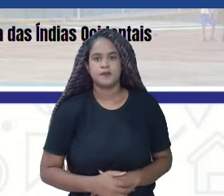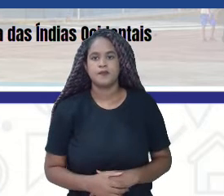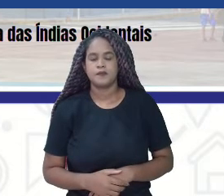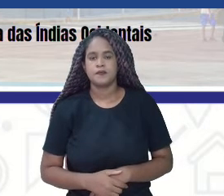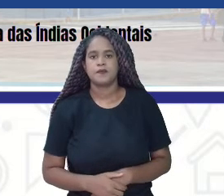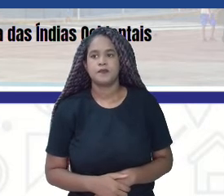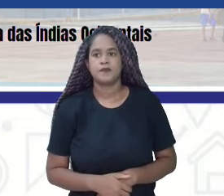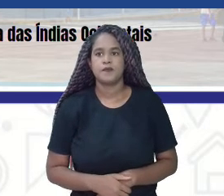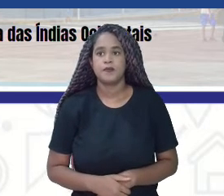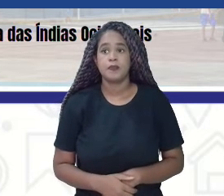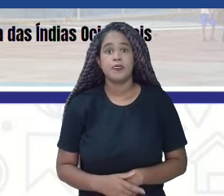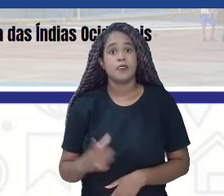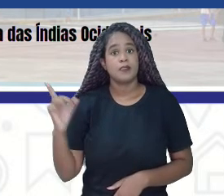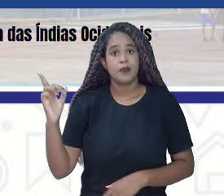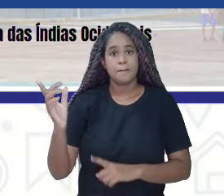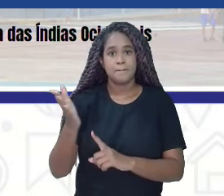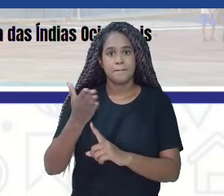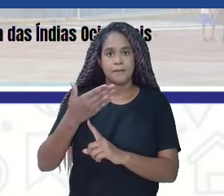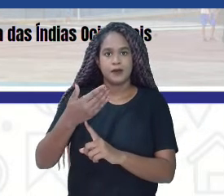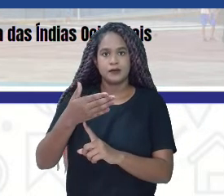Companhia das Índias, né,